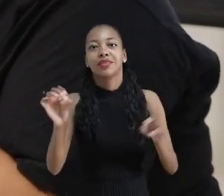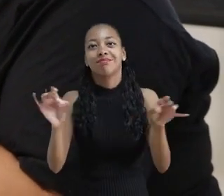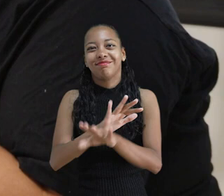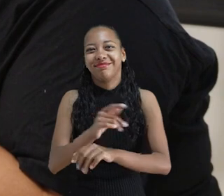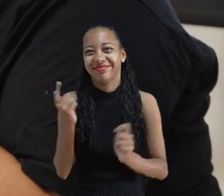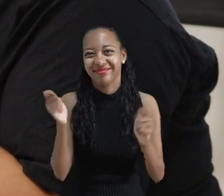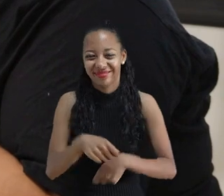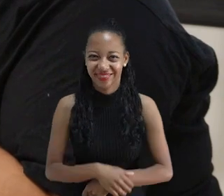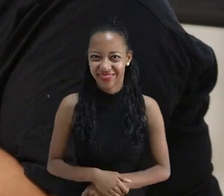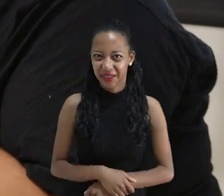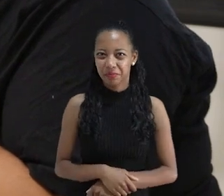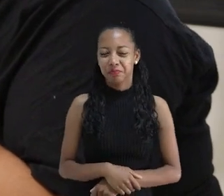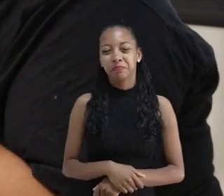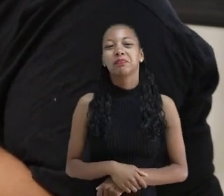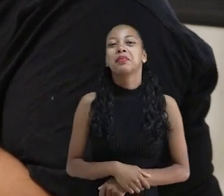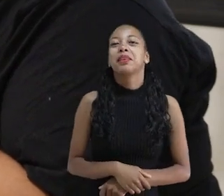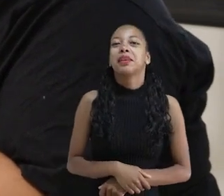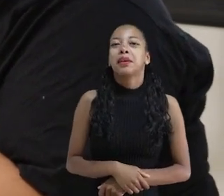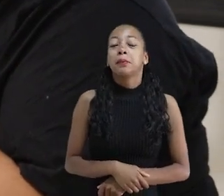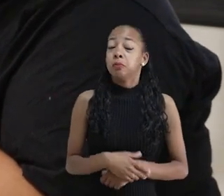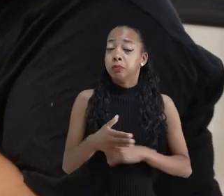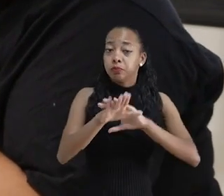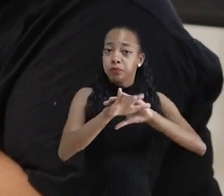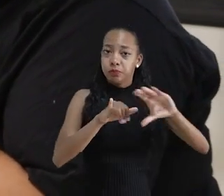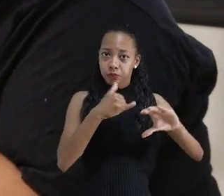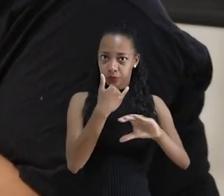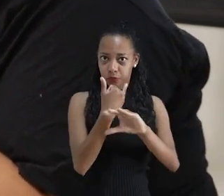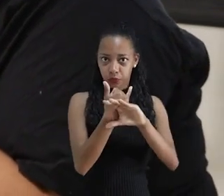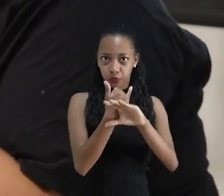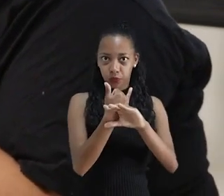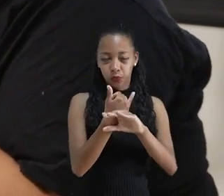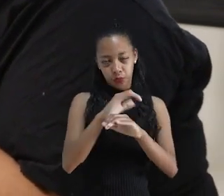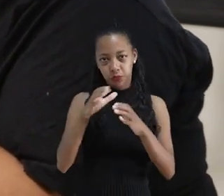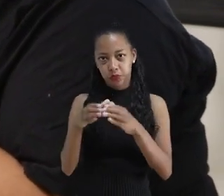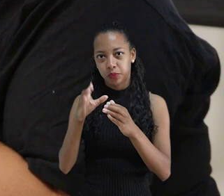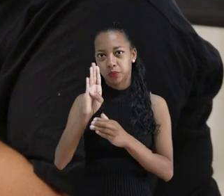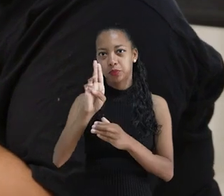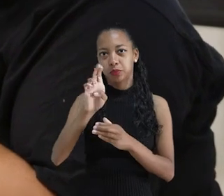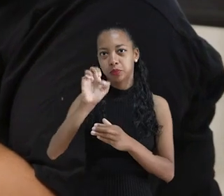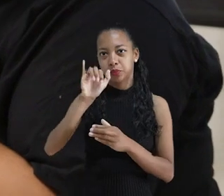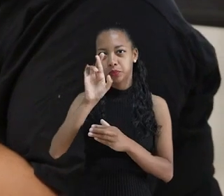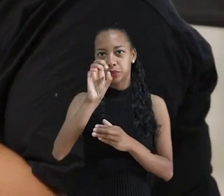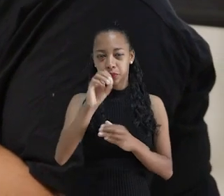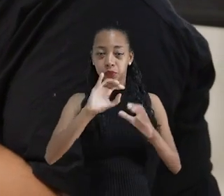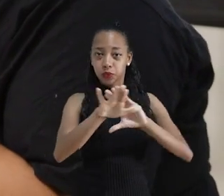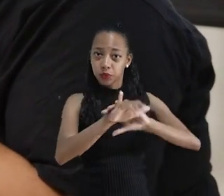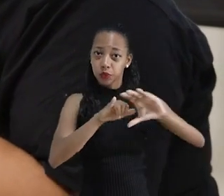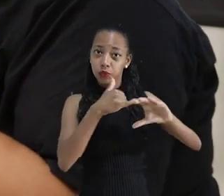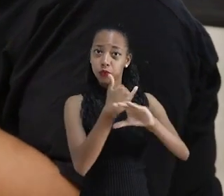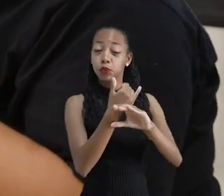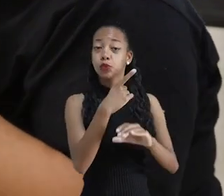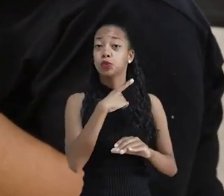coletivo nós temos no nosso catálogo n é no nosso canal do YouTube eh entre outros filmes que estão circulando por aí